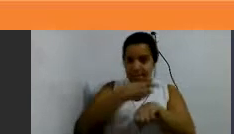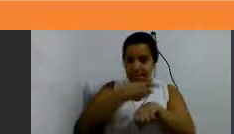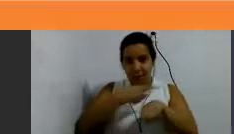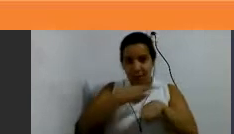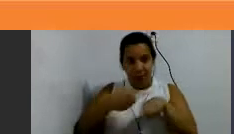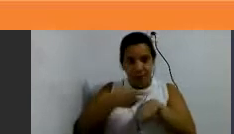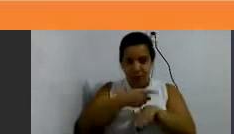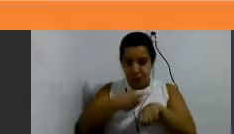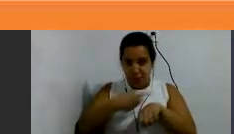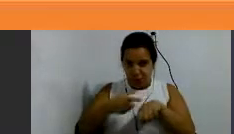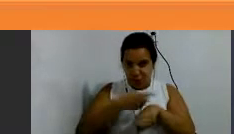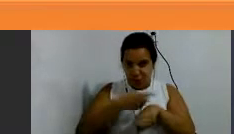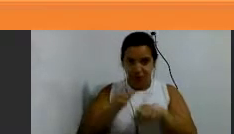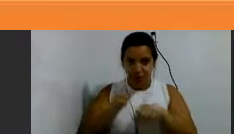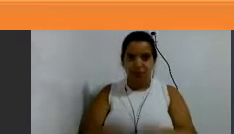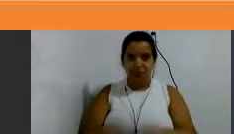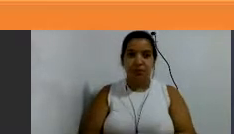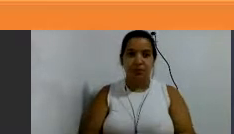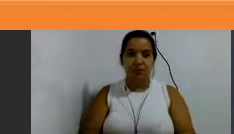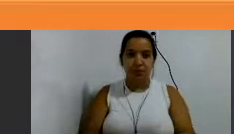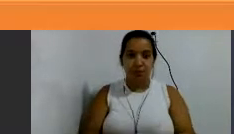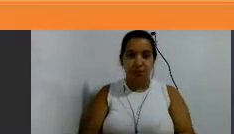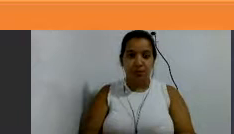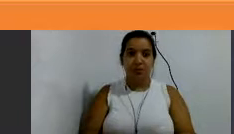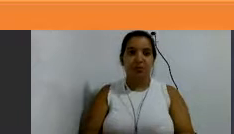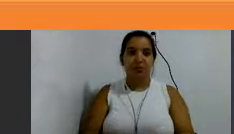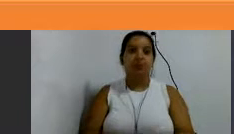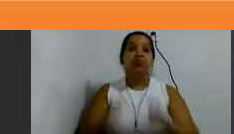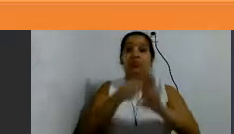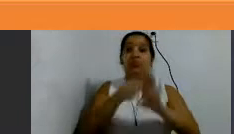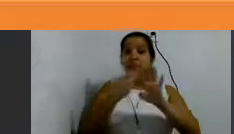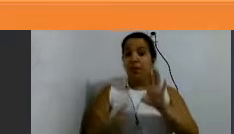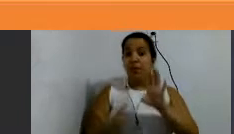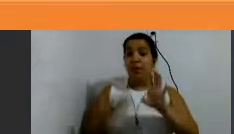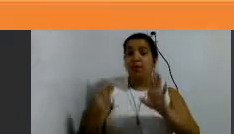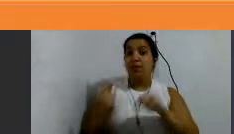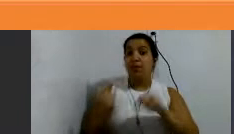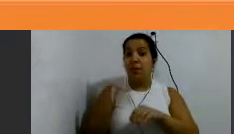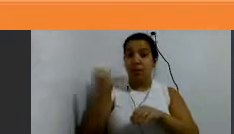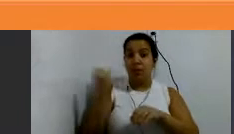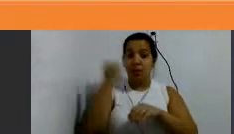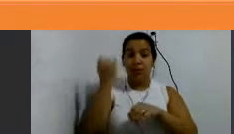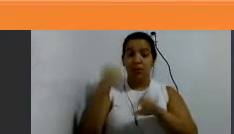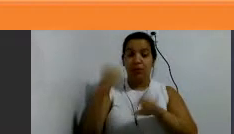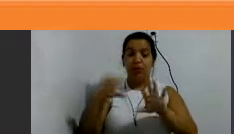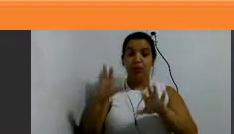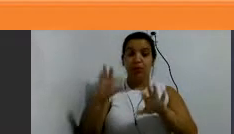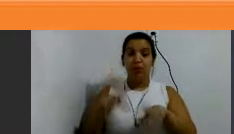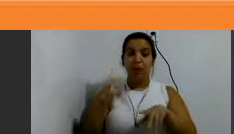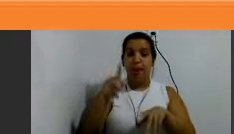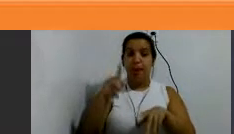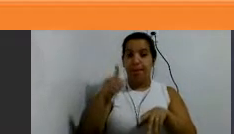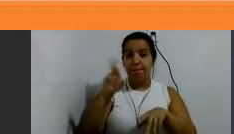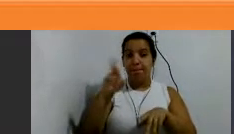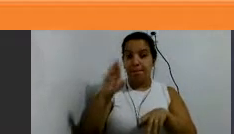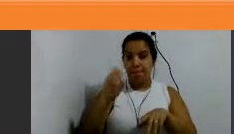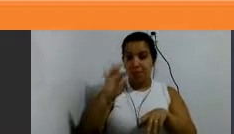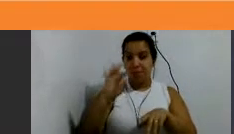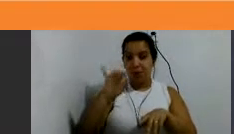são parasitos. E uma característica importante, são organismos protistas e